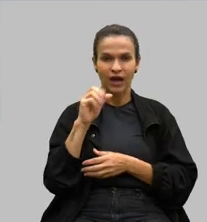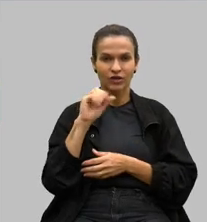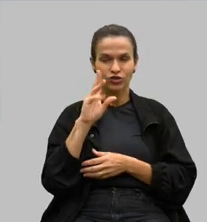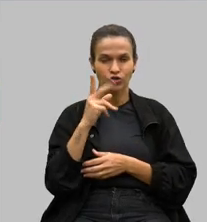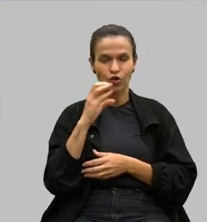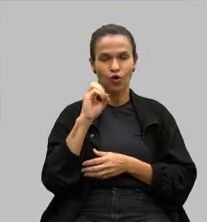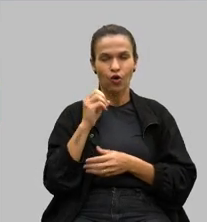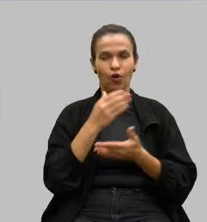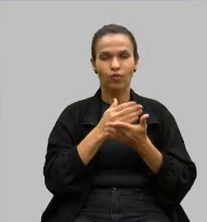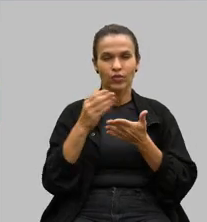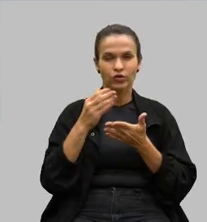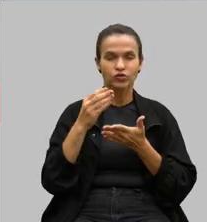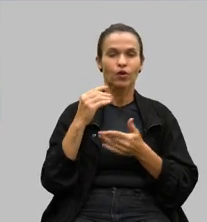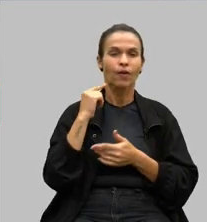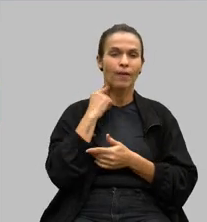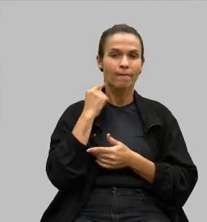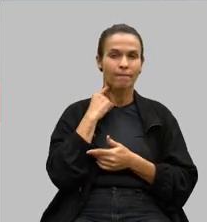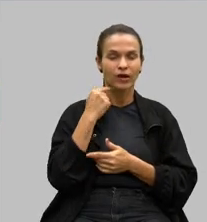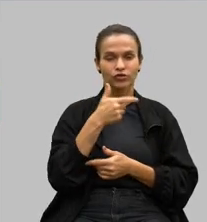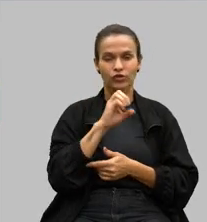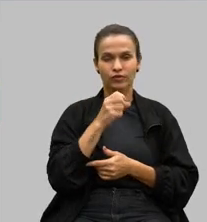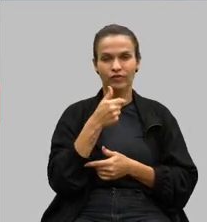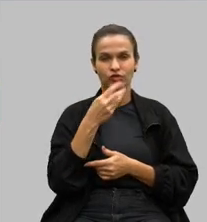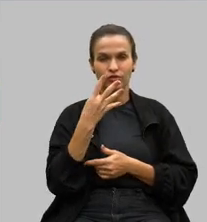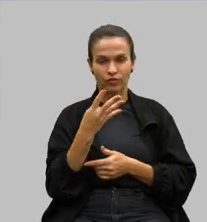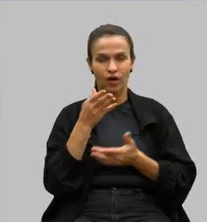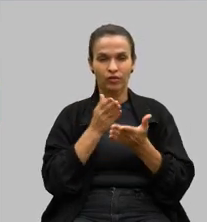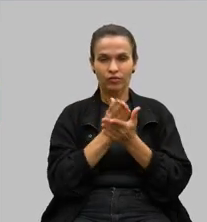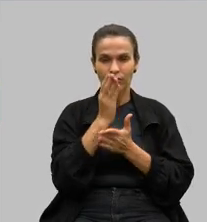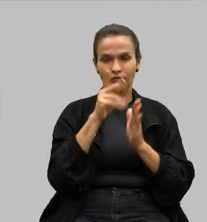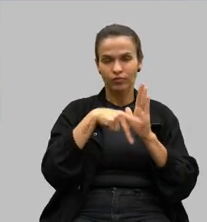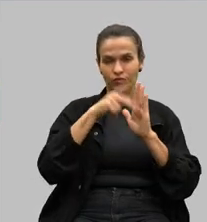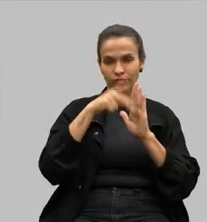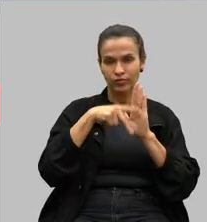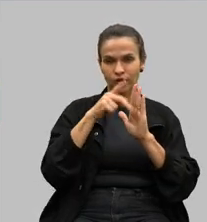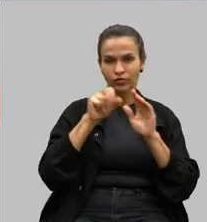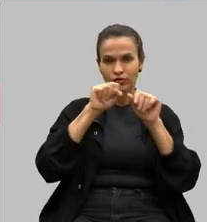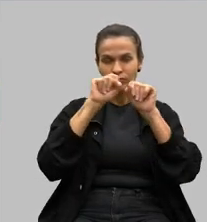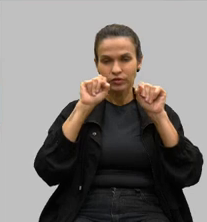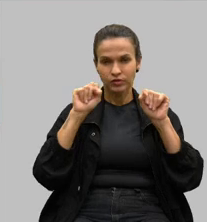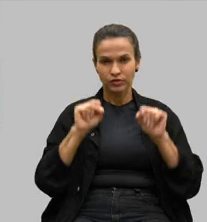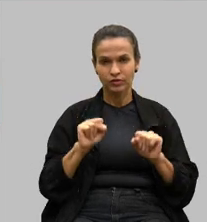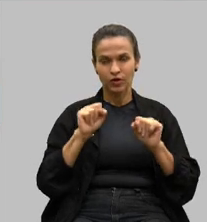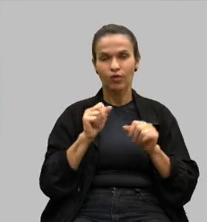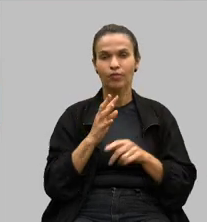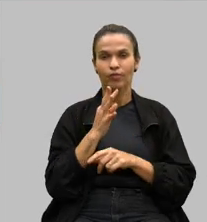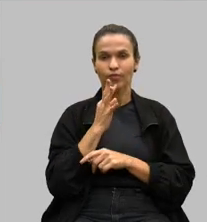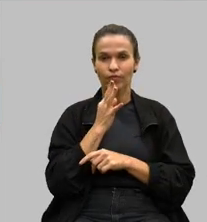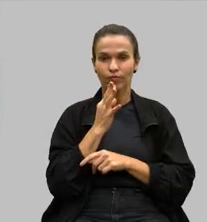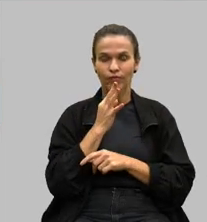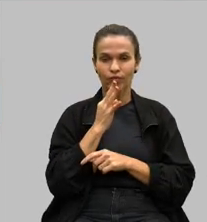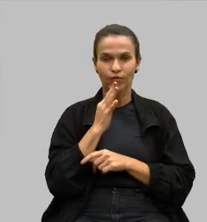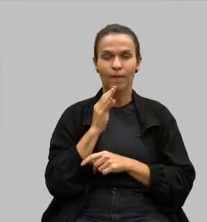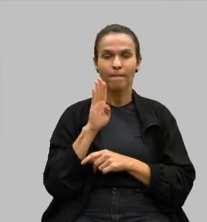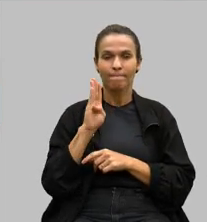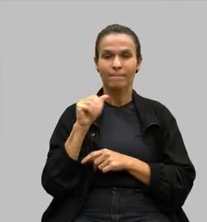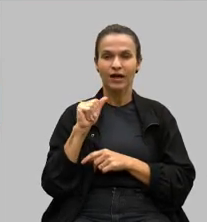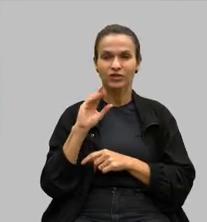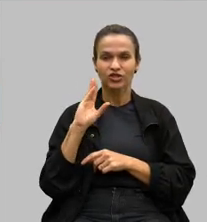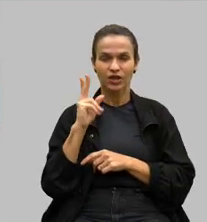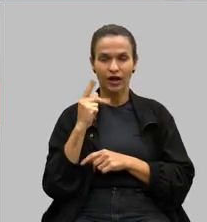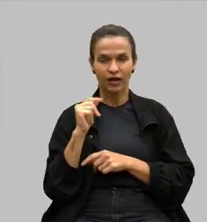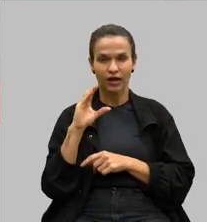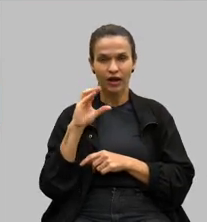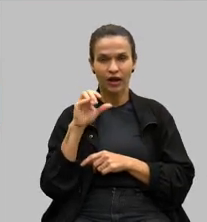Maio de 2024 aprovado iniciado projeto de registro do sistema ancestral e conhecimento do povo maxacali que nós recebemos